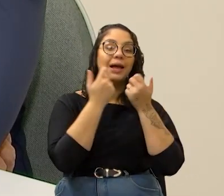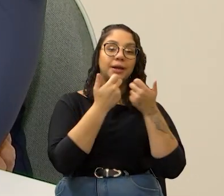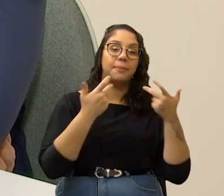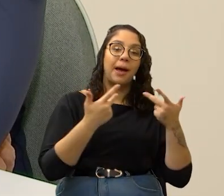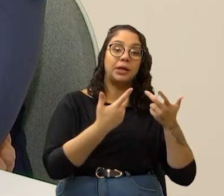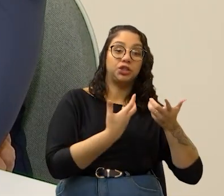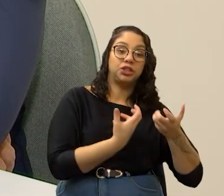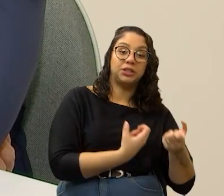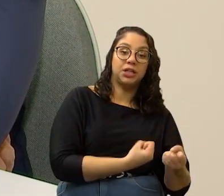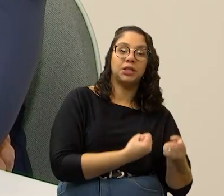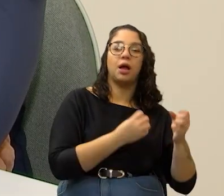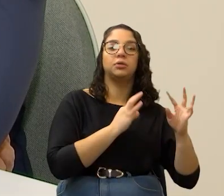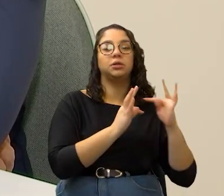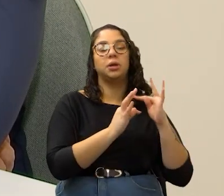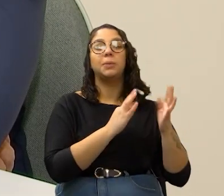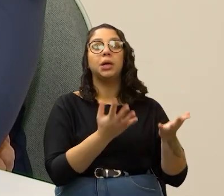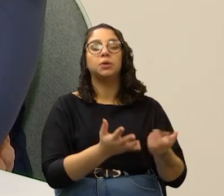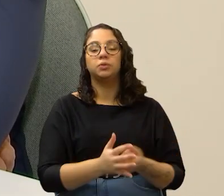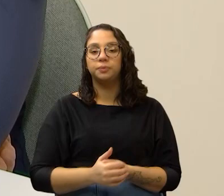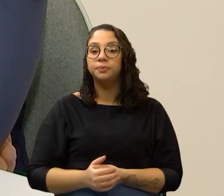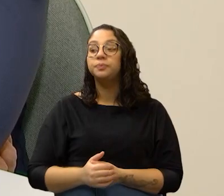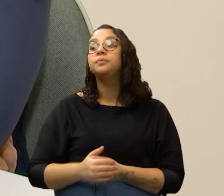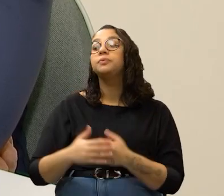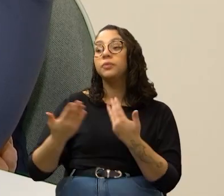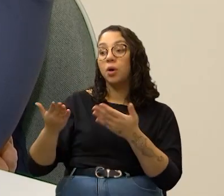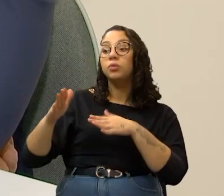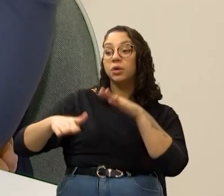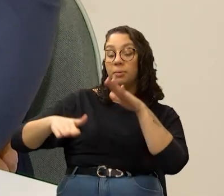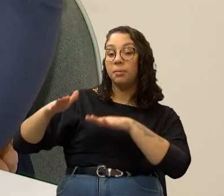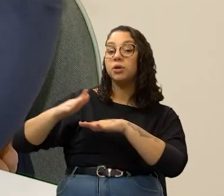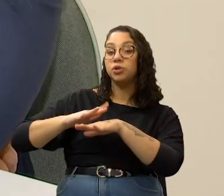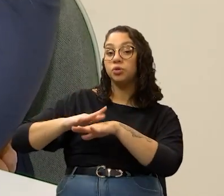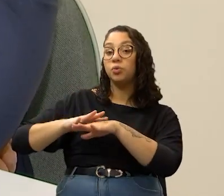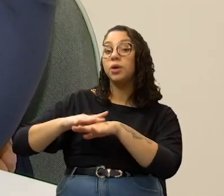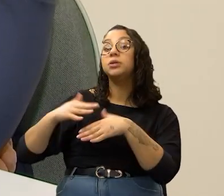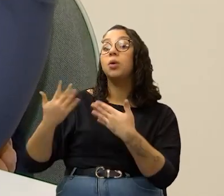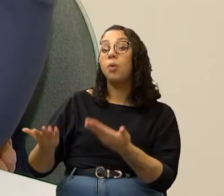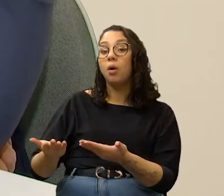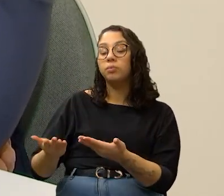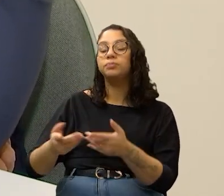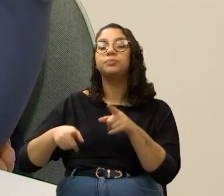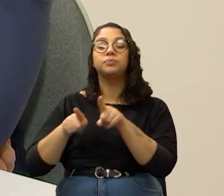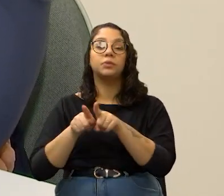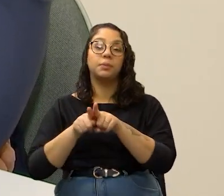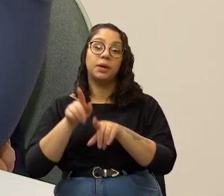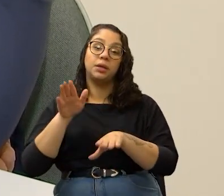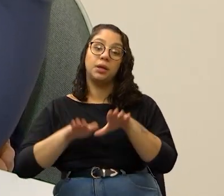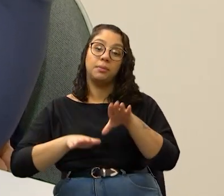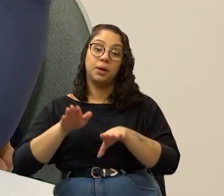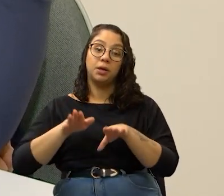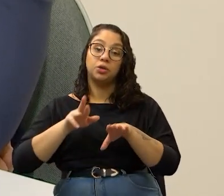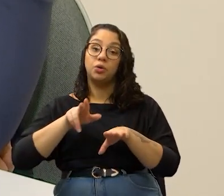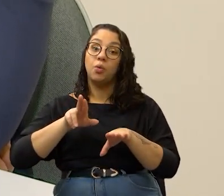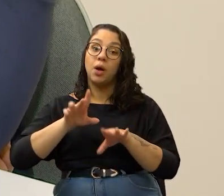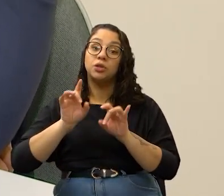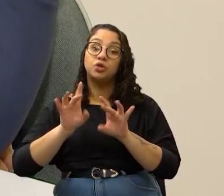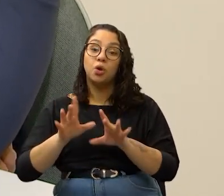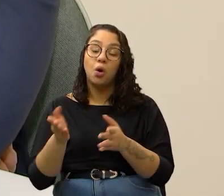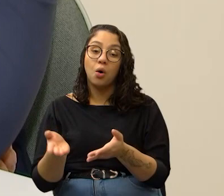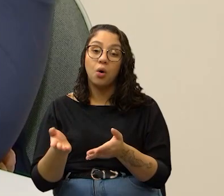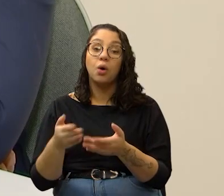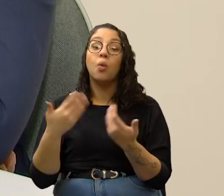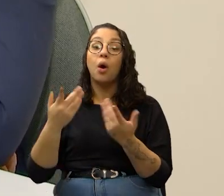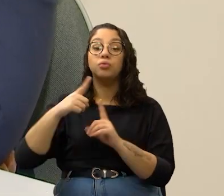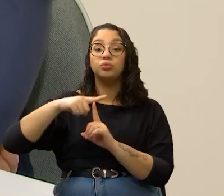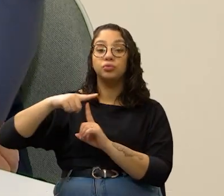ali do animal, da aceitação desse tratamento? Então, depende da doença que a gente está falando e depende não só da